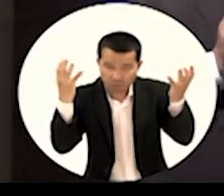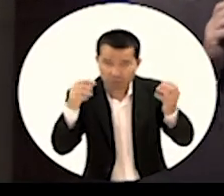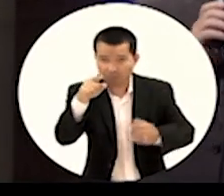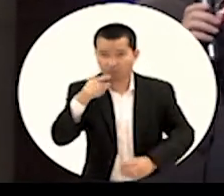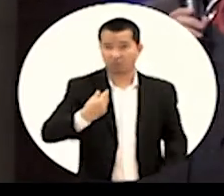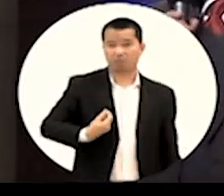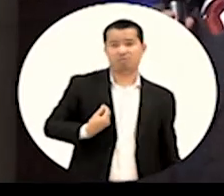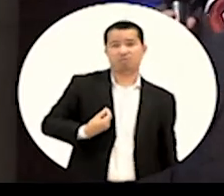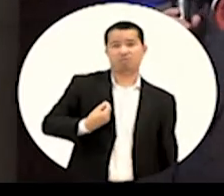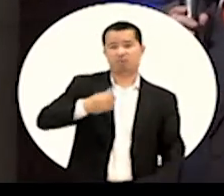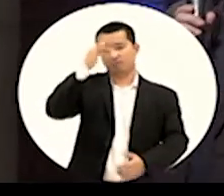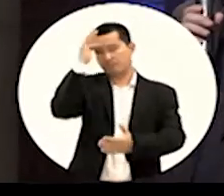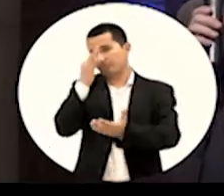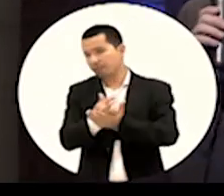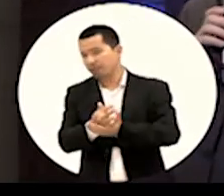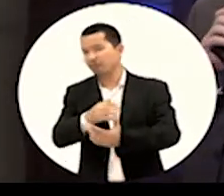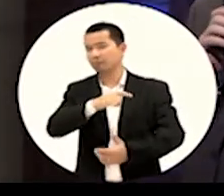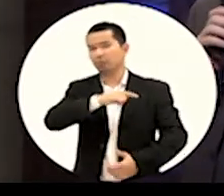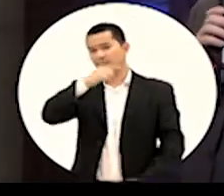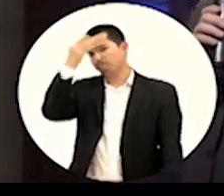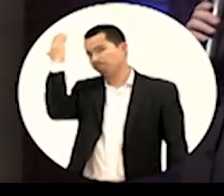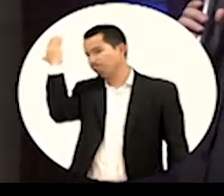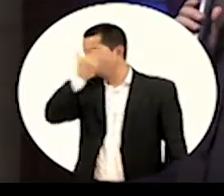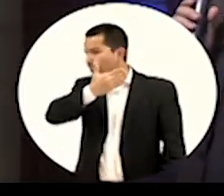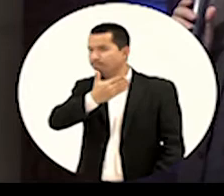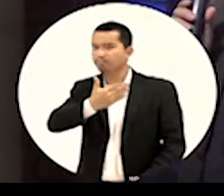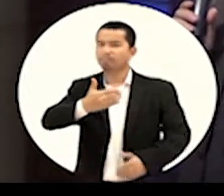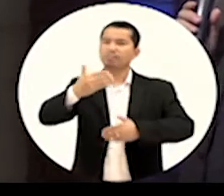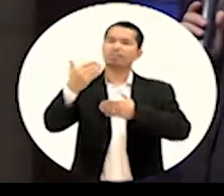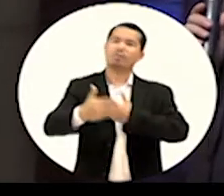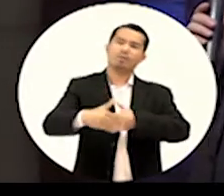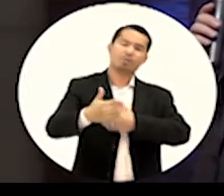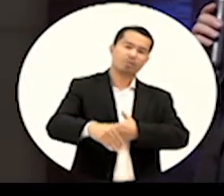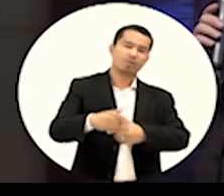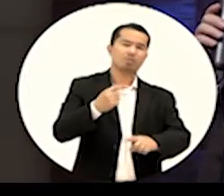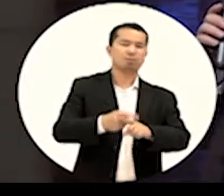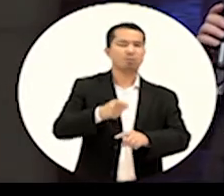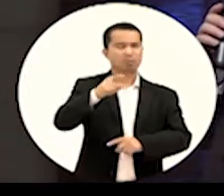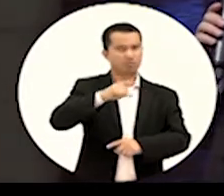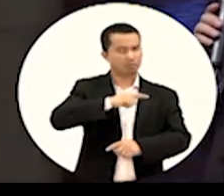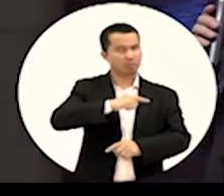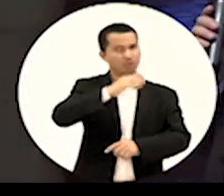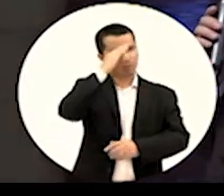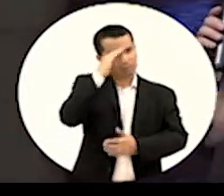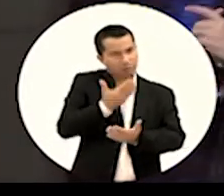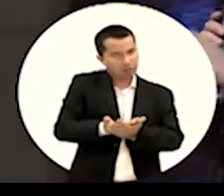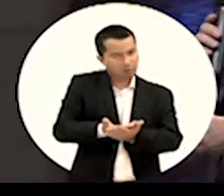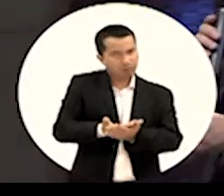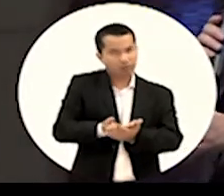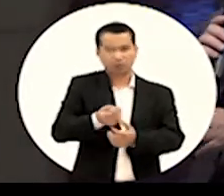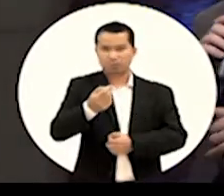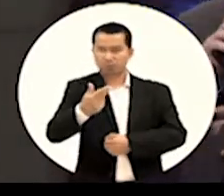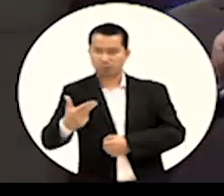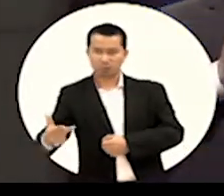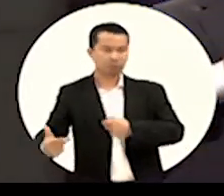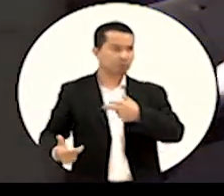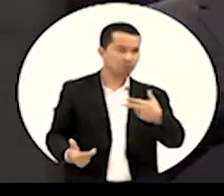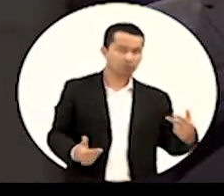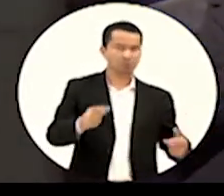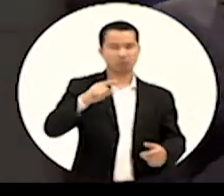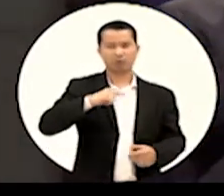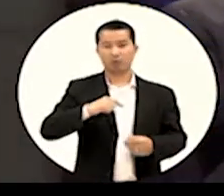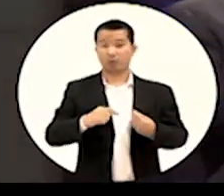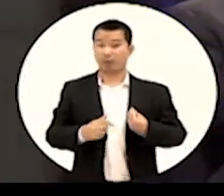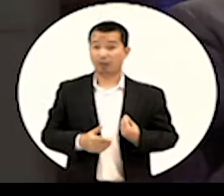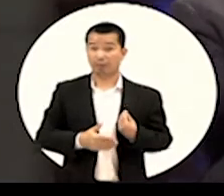E sabe como é que vai acontecer isso? A sua fé vai ser provada quando aquilo que você crê, quando aquilo que